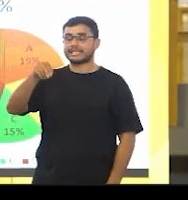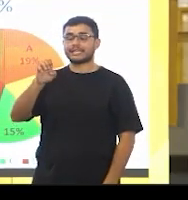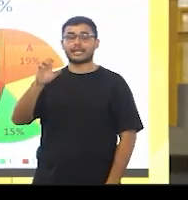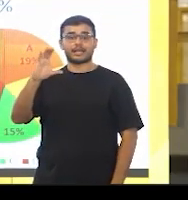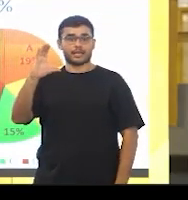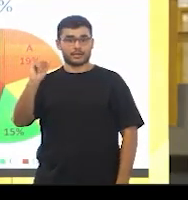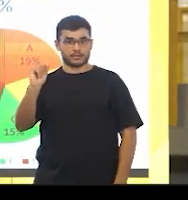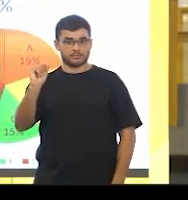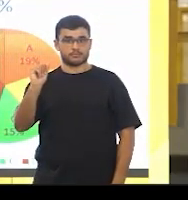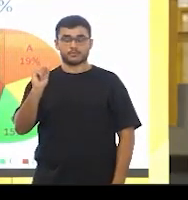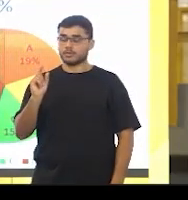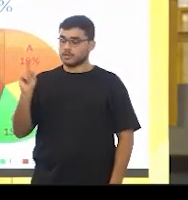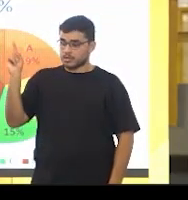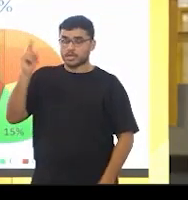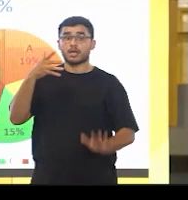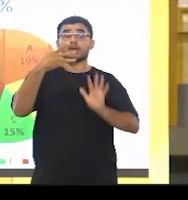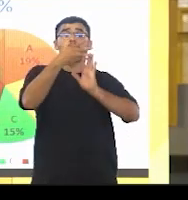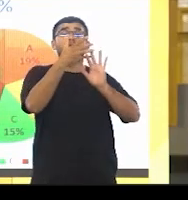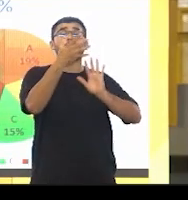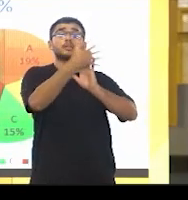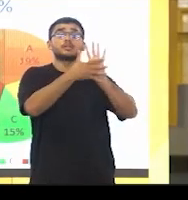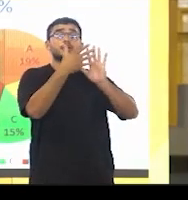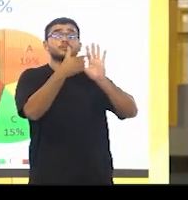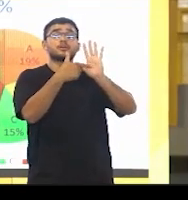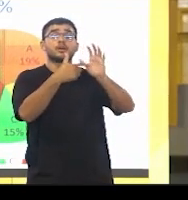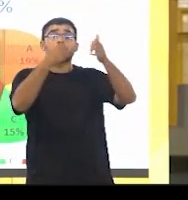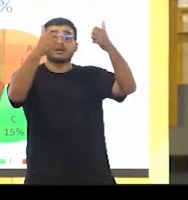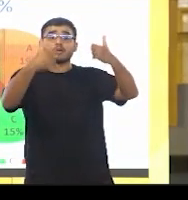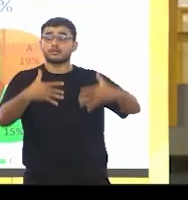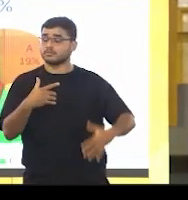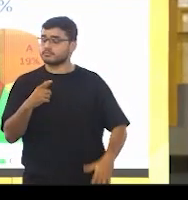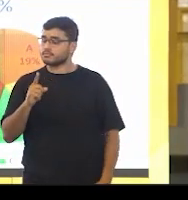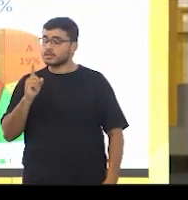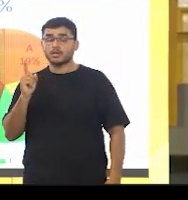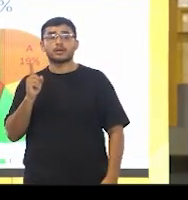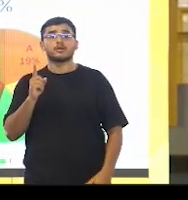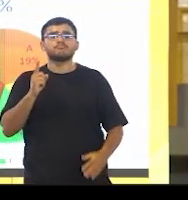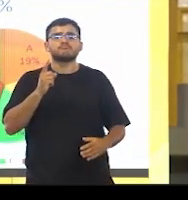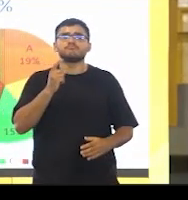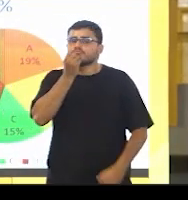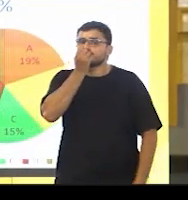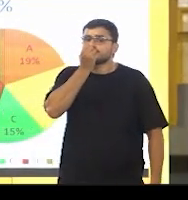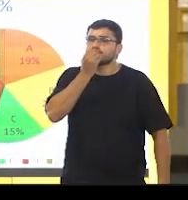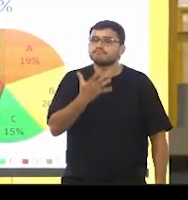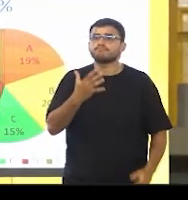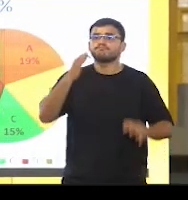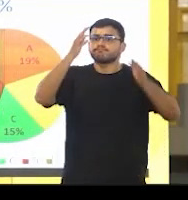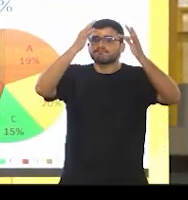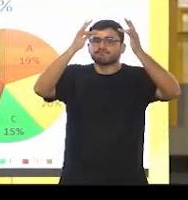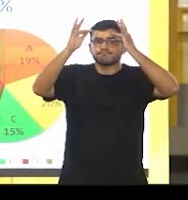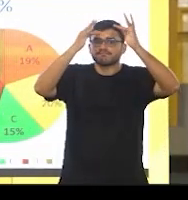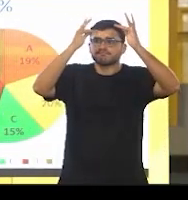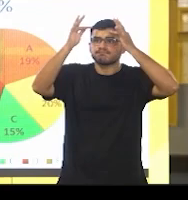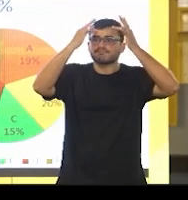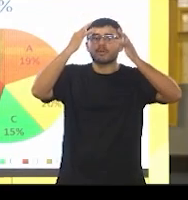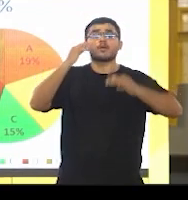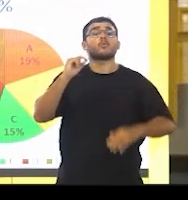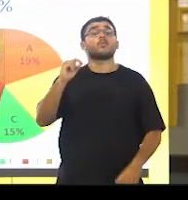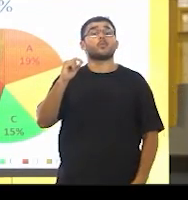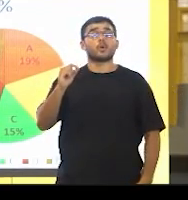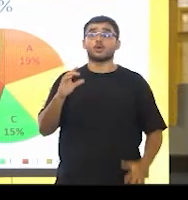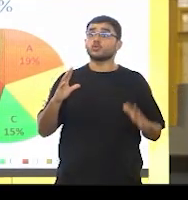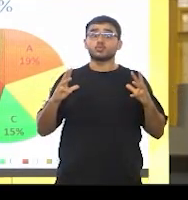gente, nesse texto, o Sêneca está dizendo assim, ó, o maior bem da filosofia, certo?